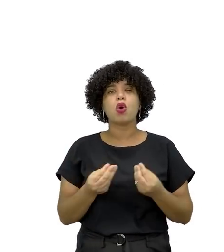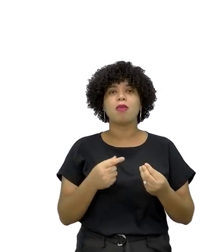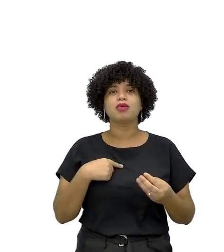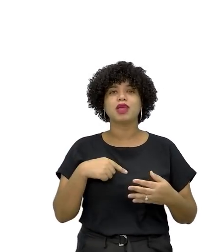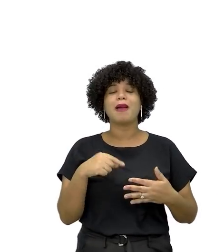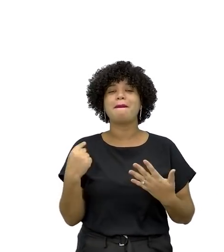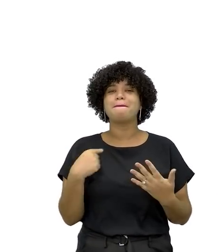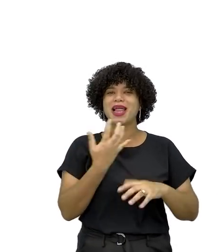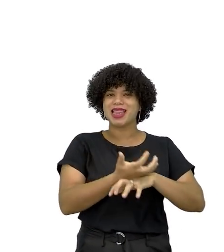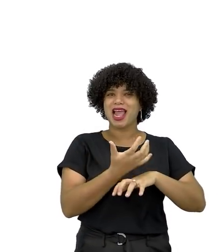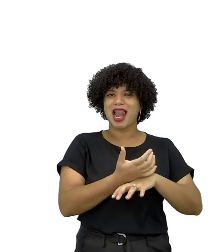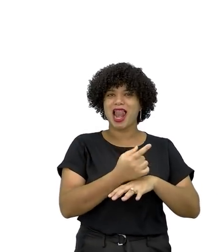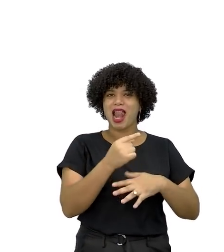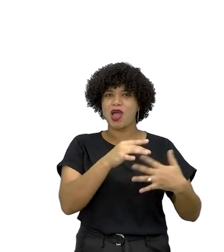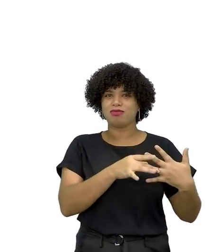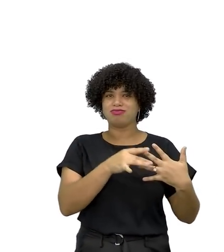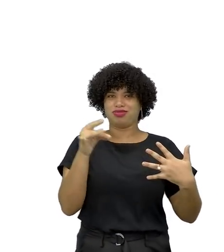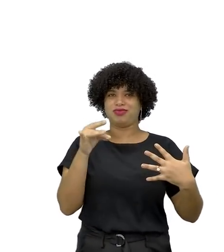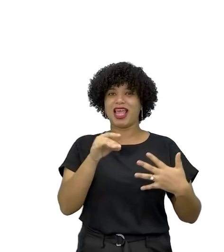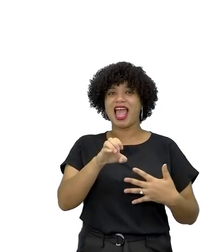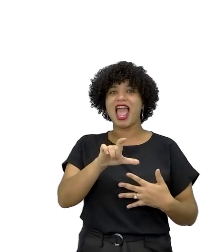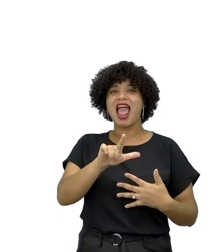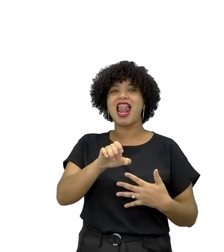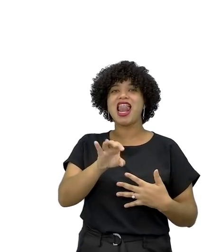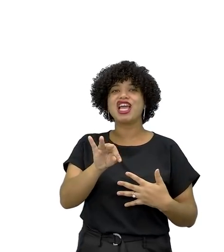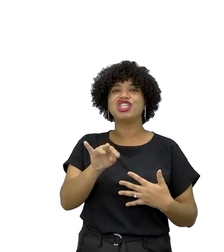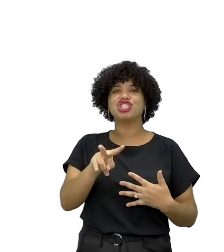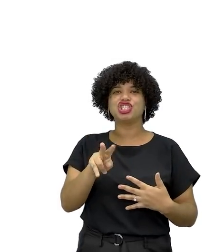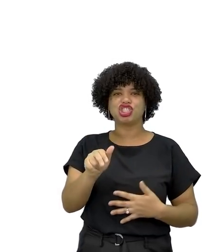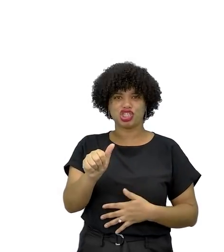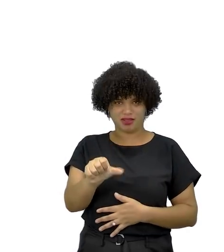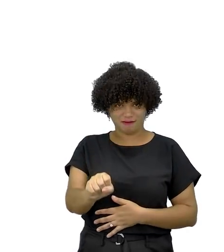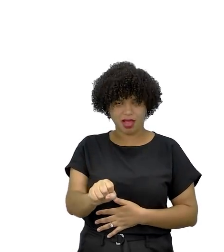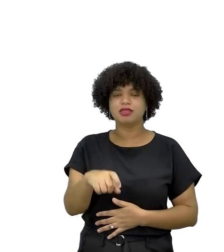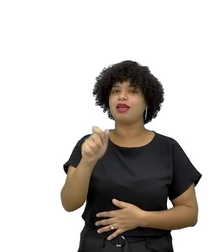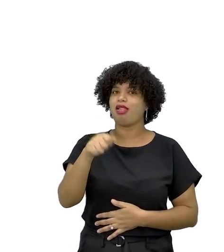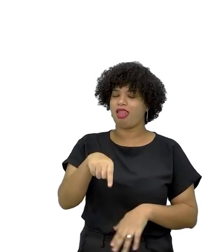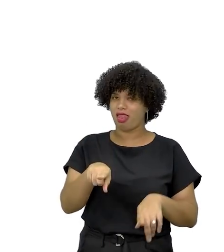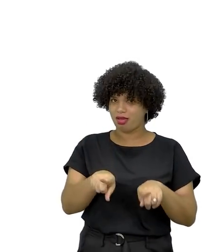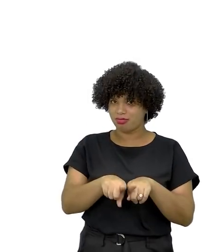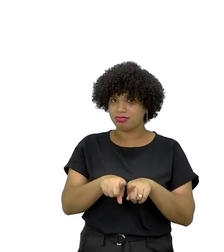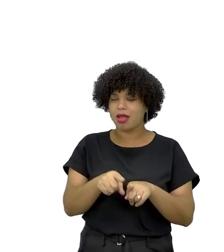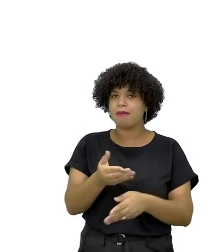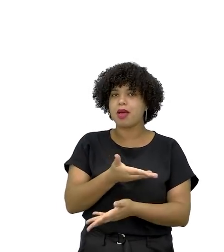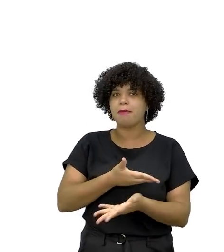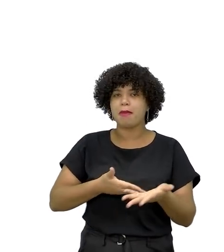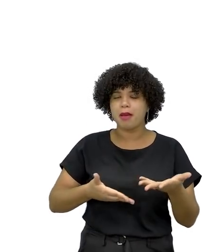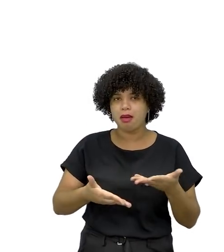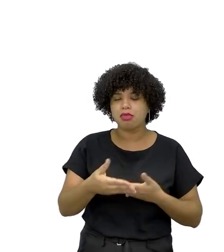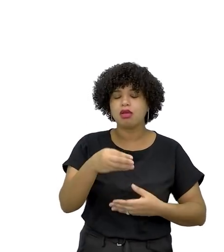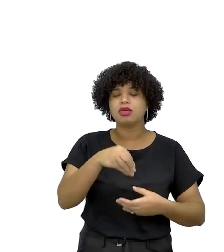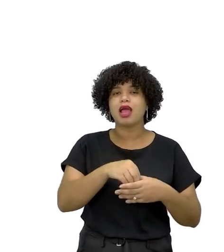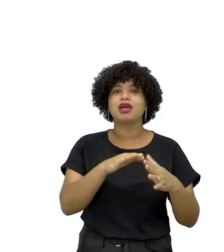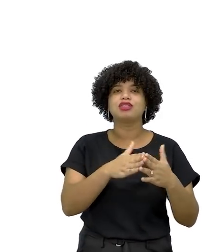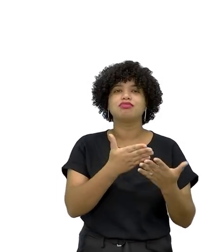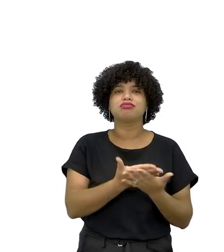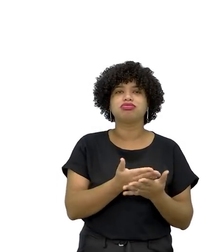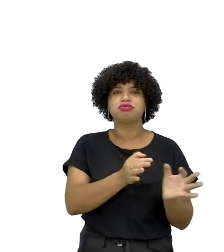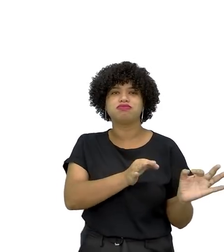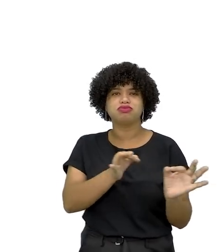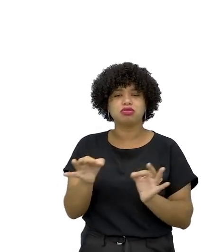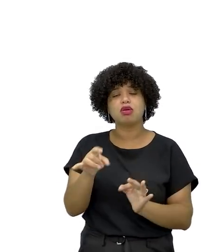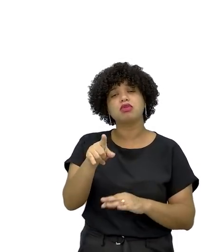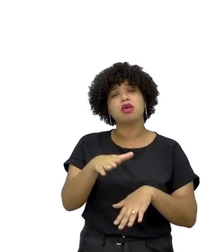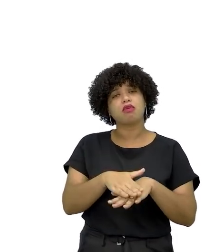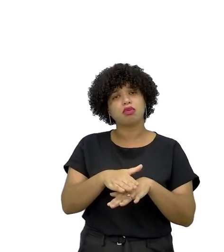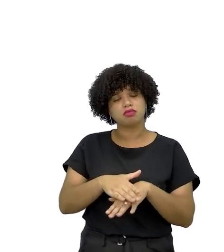eletivas, tudo, mas todos nós aí estamos nesse processo, né, e muitos de vocês também das escolas regulares também já fazem,